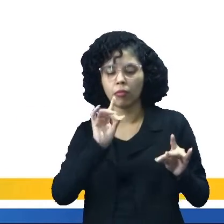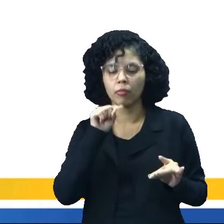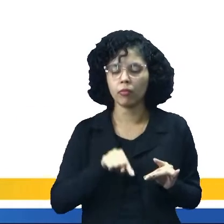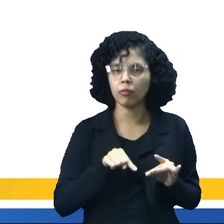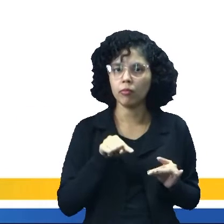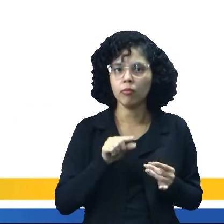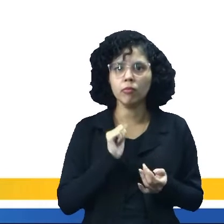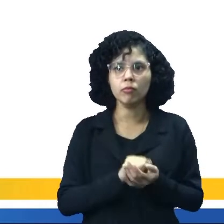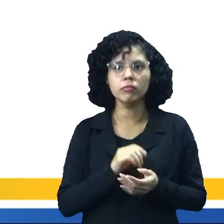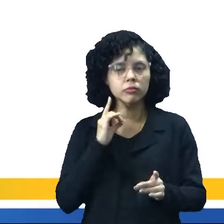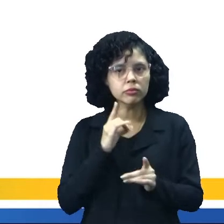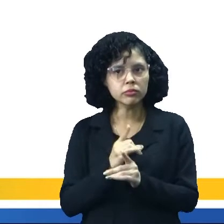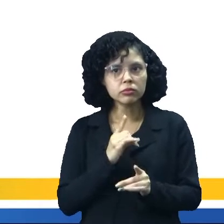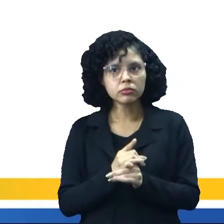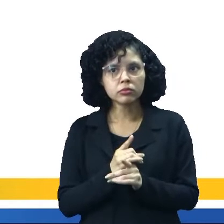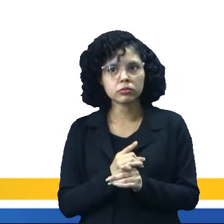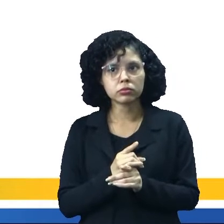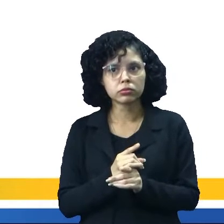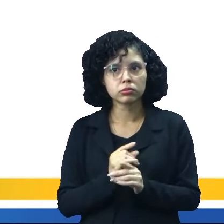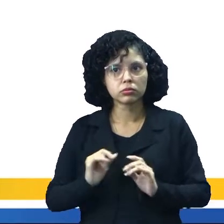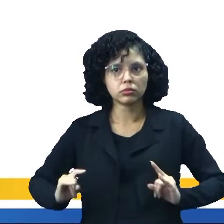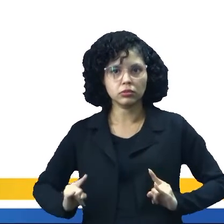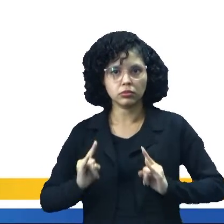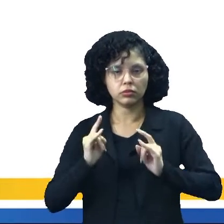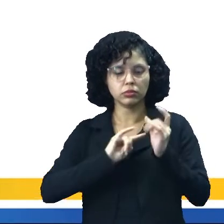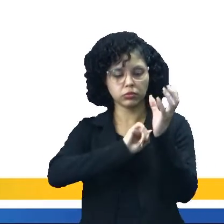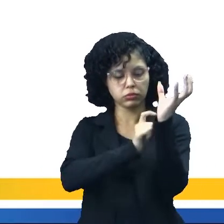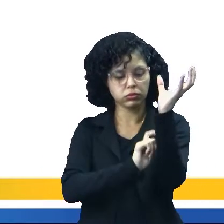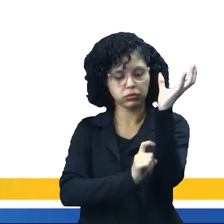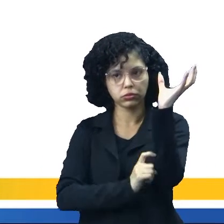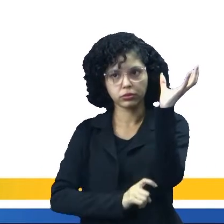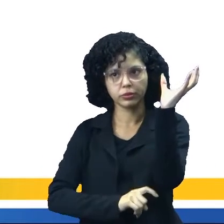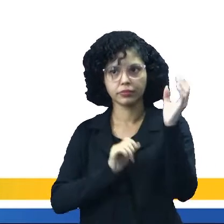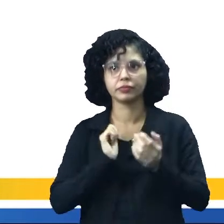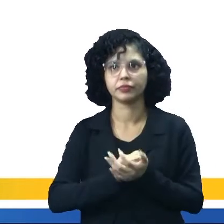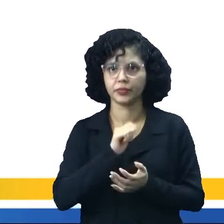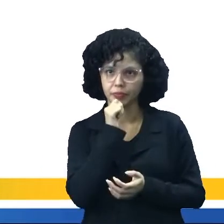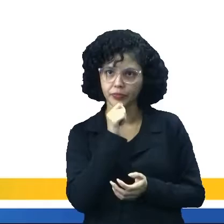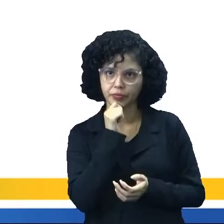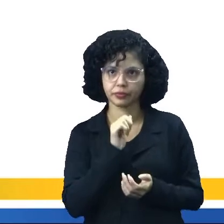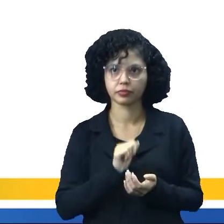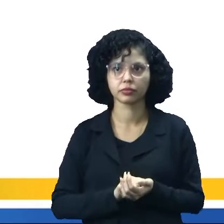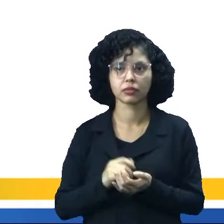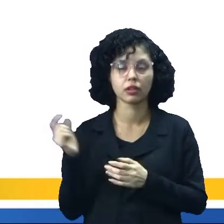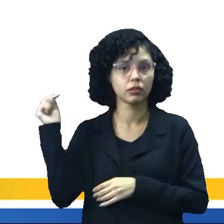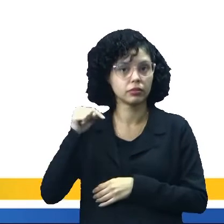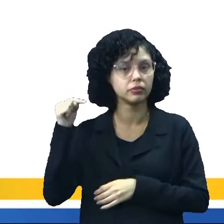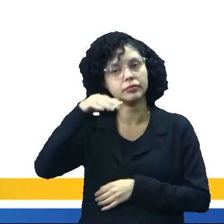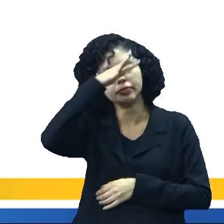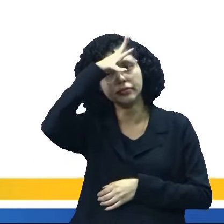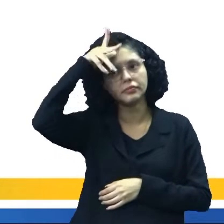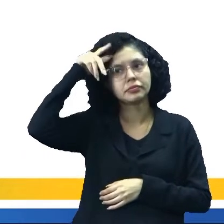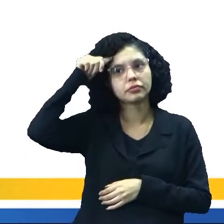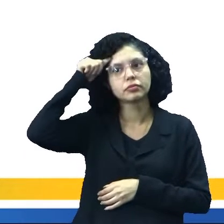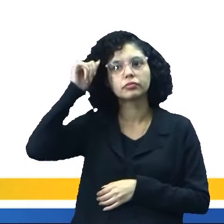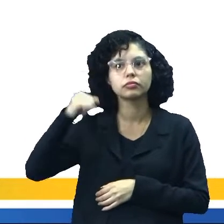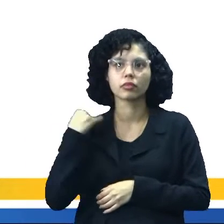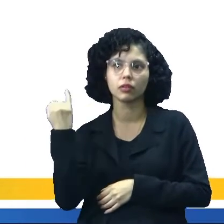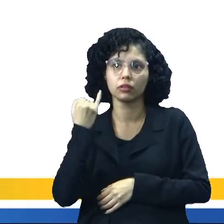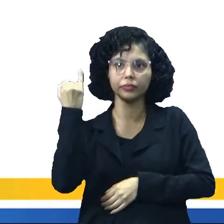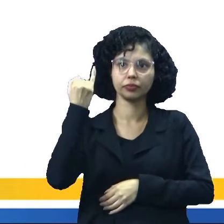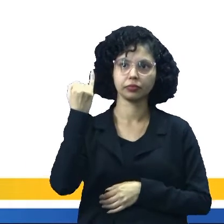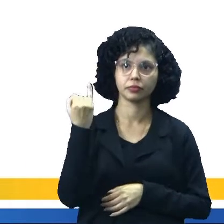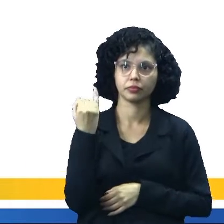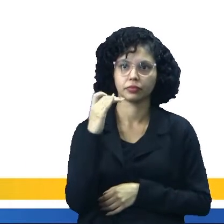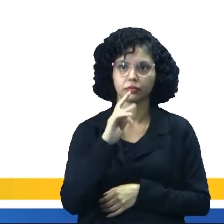cá? A descoberta da vulcanização da borracha, né? E eles vinham aqui para a Amazônia, principalmente nas